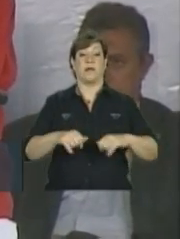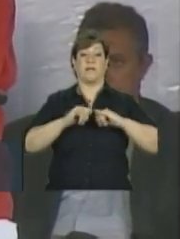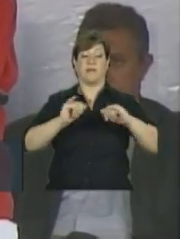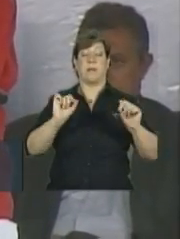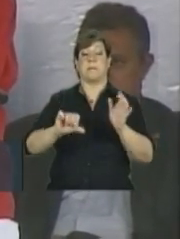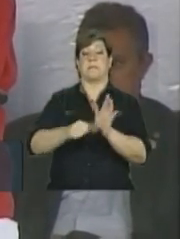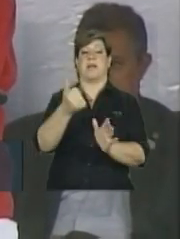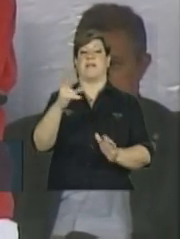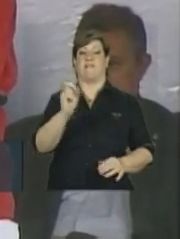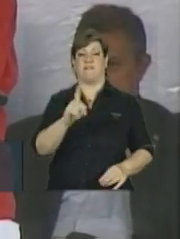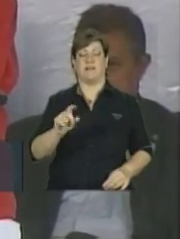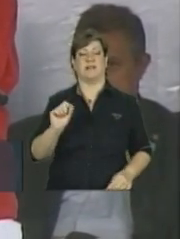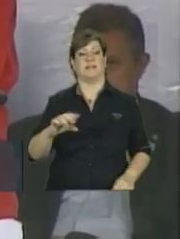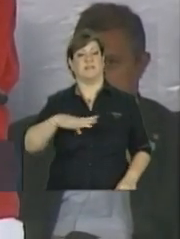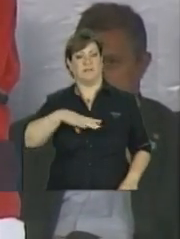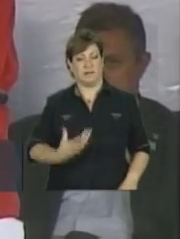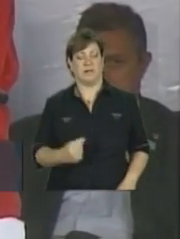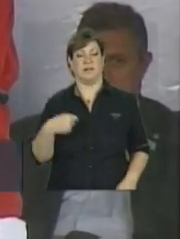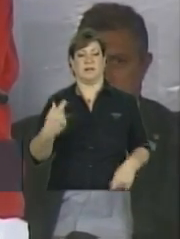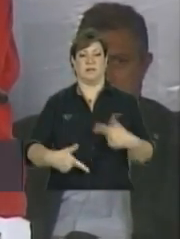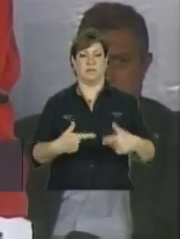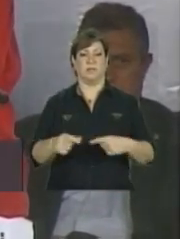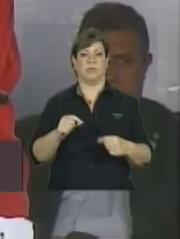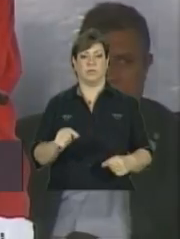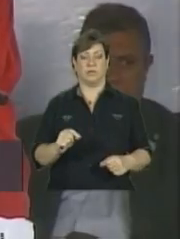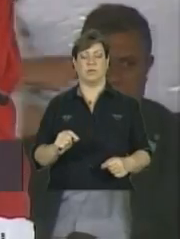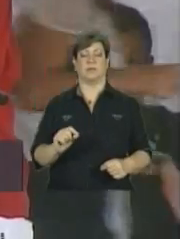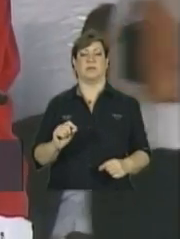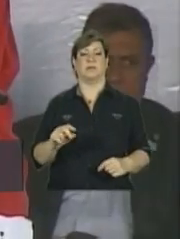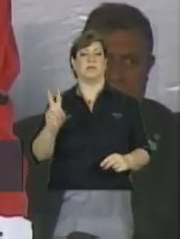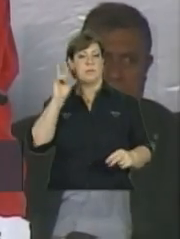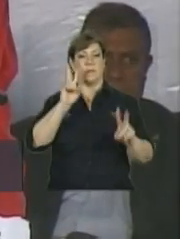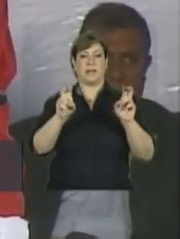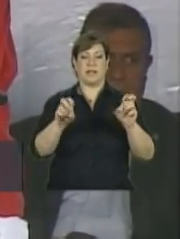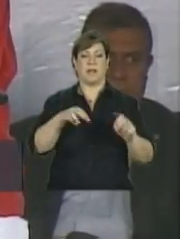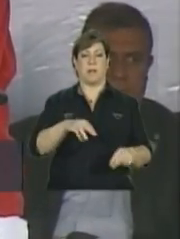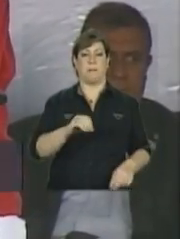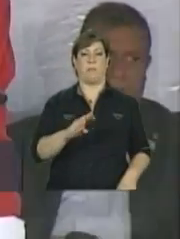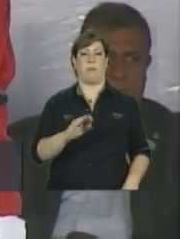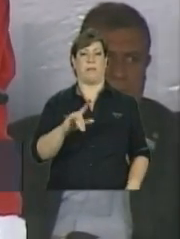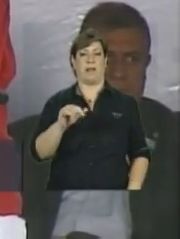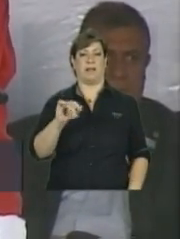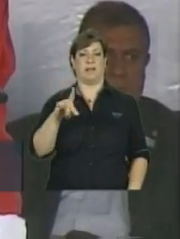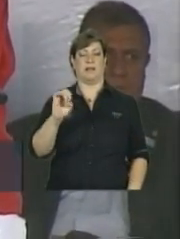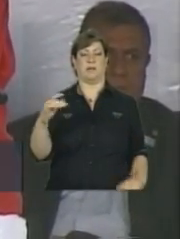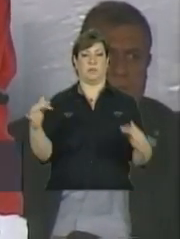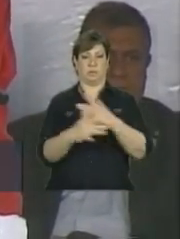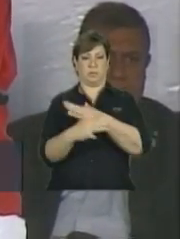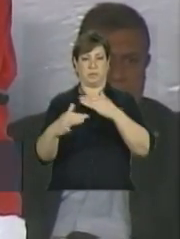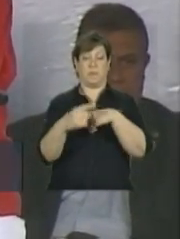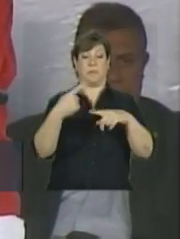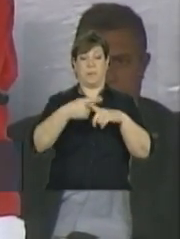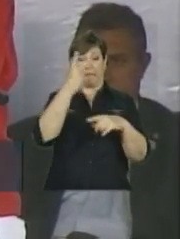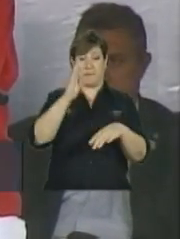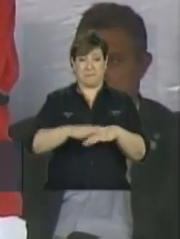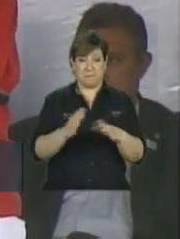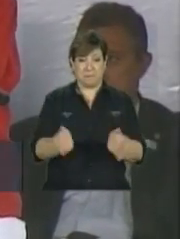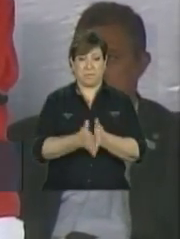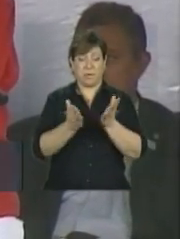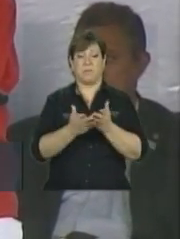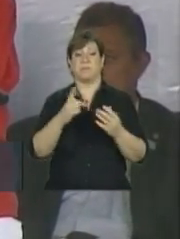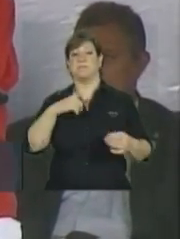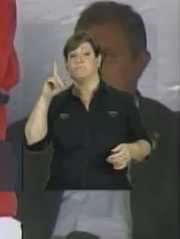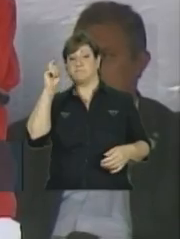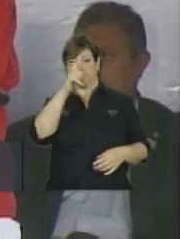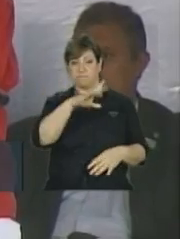vez está sendo enfrentado a questão da mobilidade urbana, onde as pessoas mais pobres, que têm mais dificuldade,